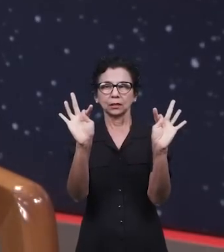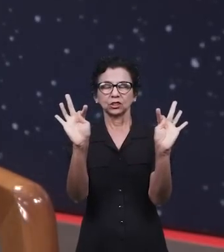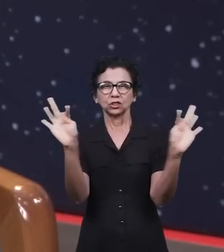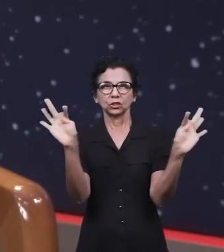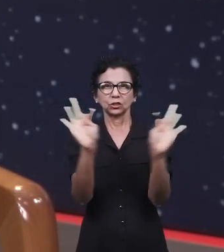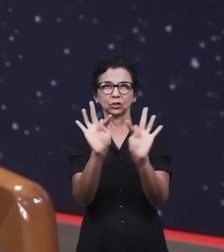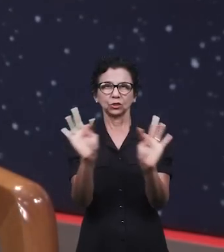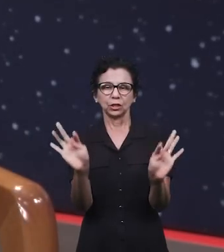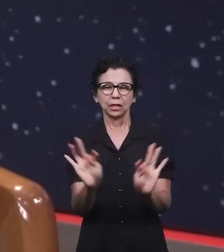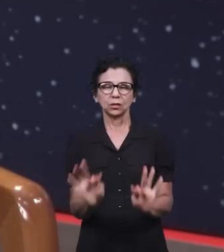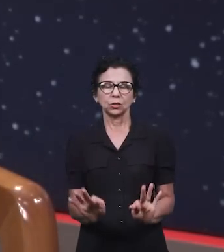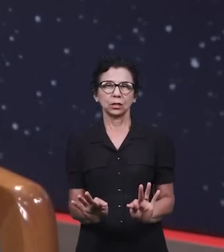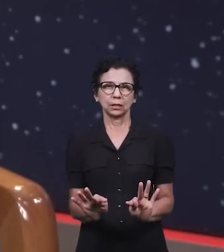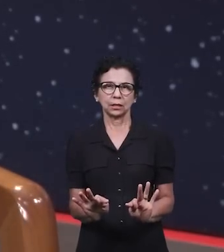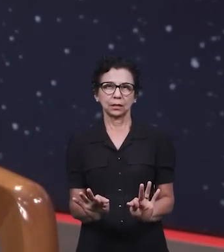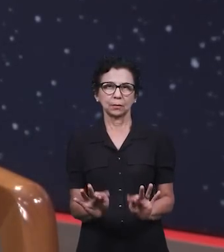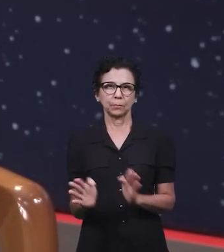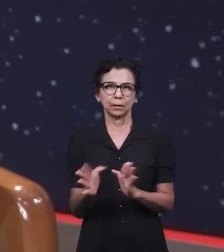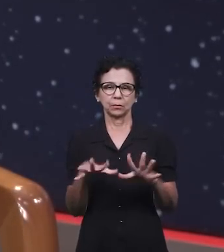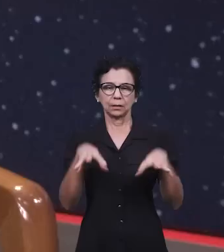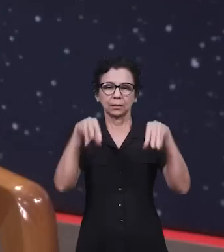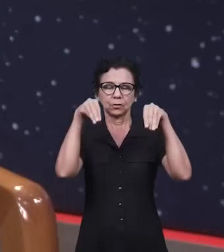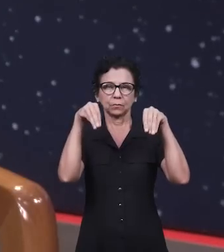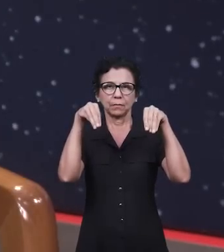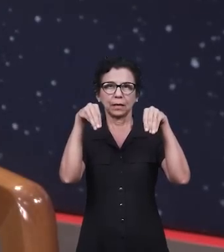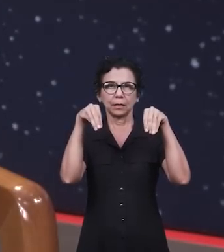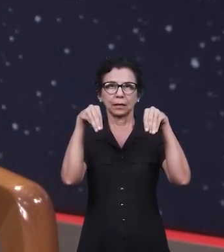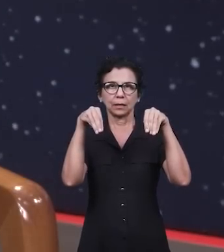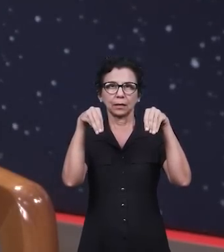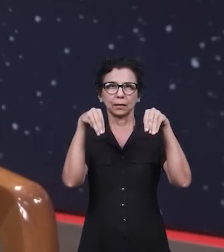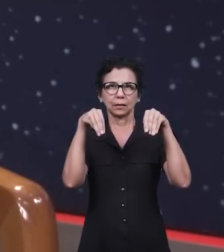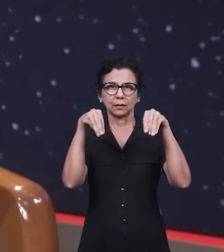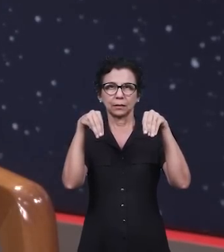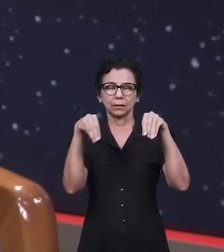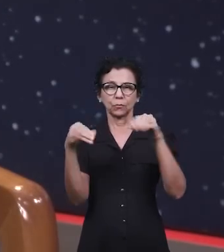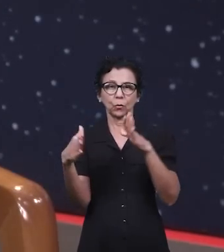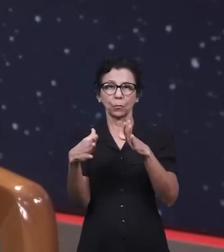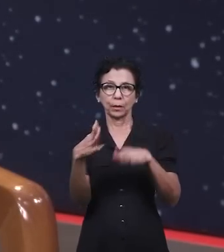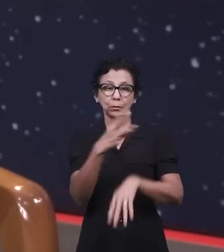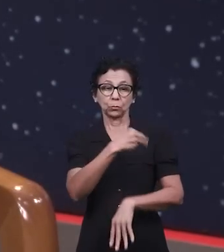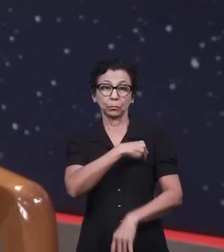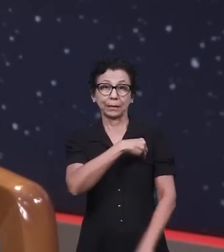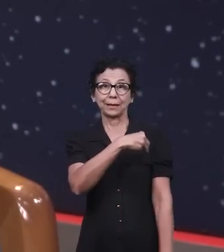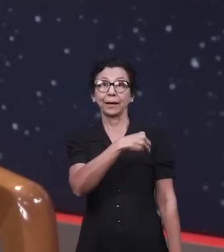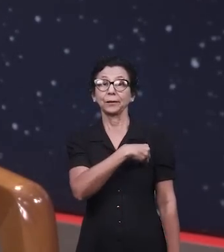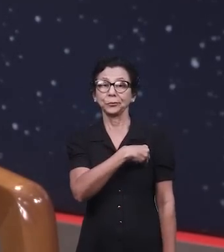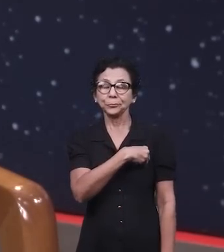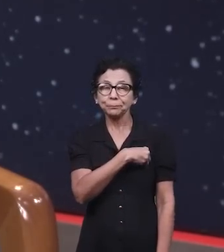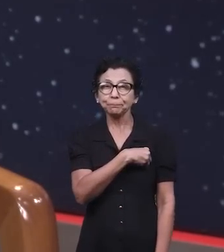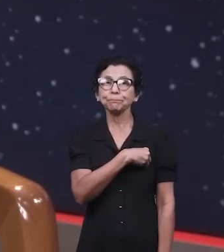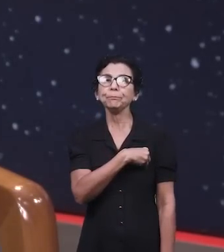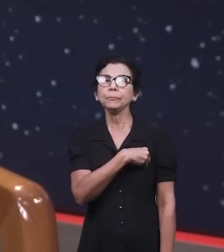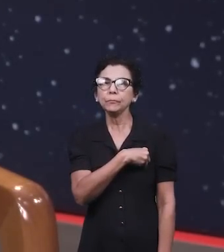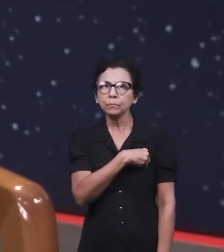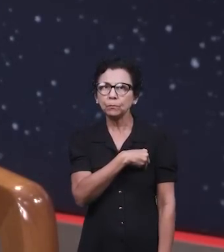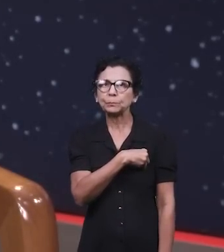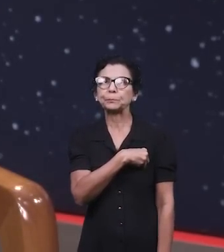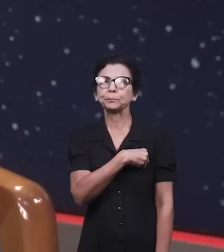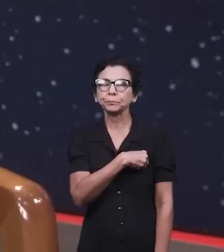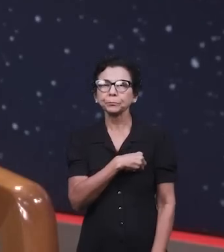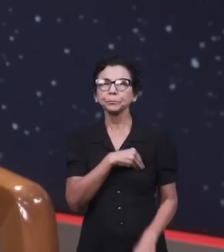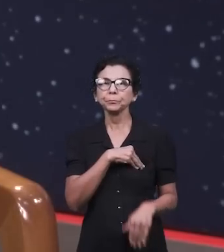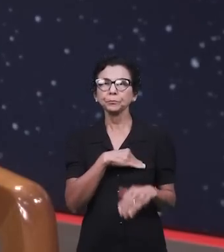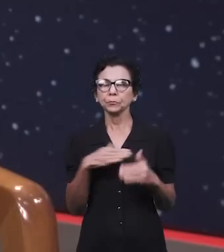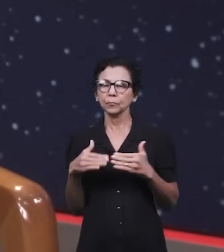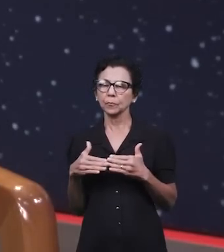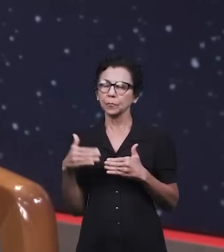aquele período histórico da Idade Média, chamada Idade das Trevas. E aí então você tem